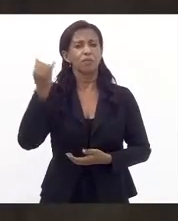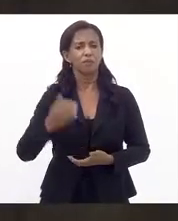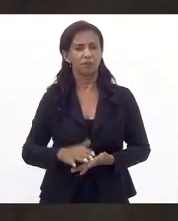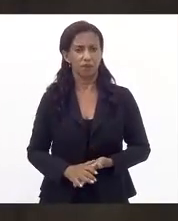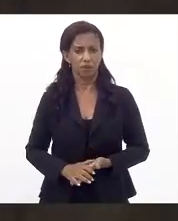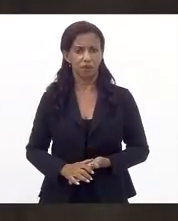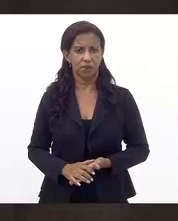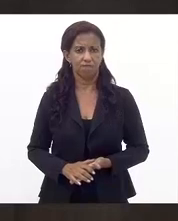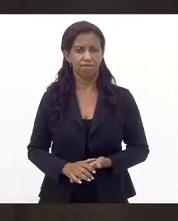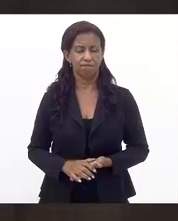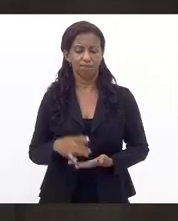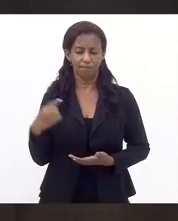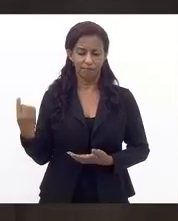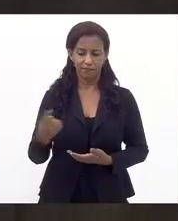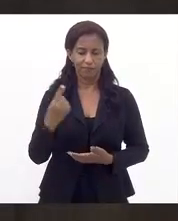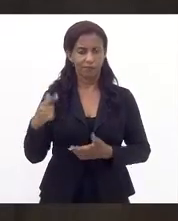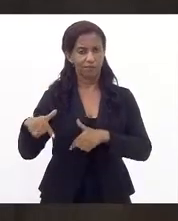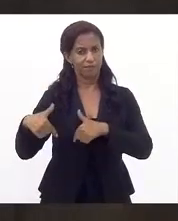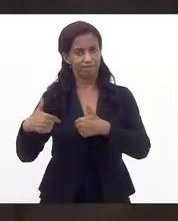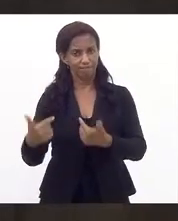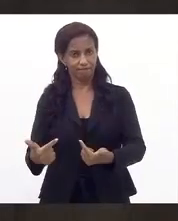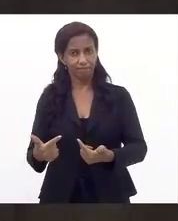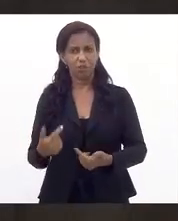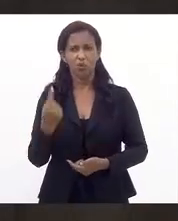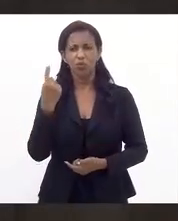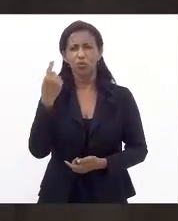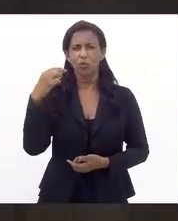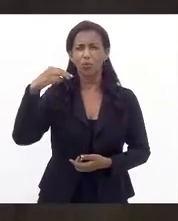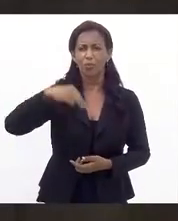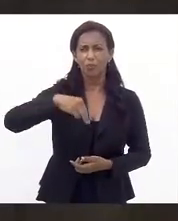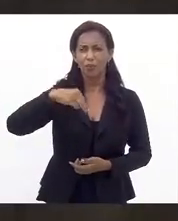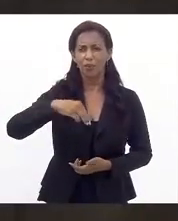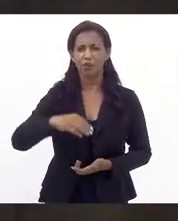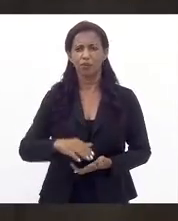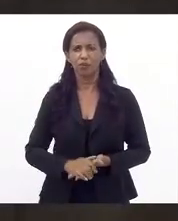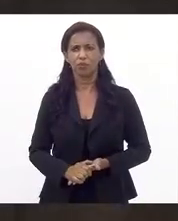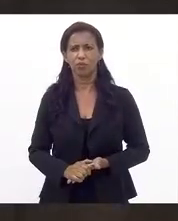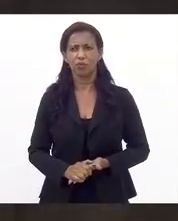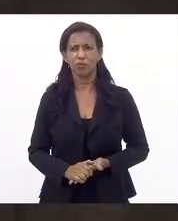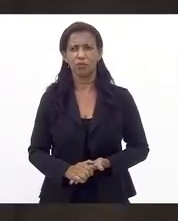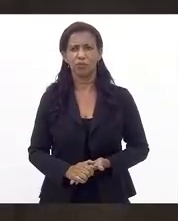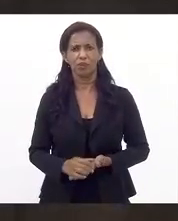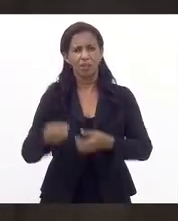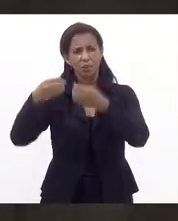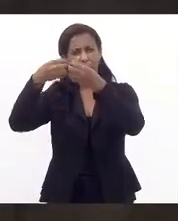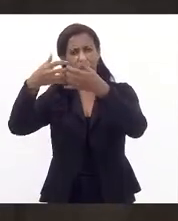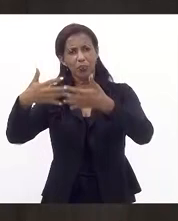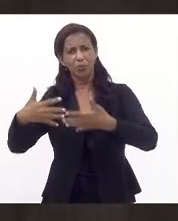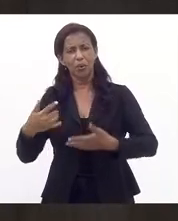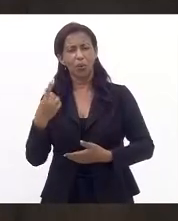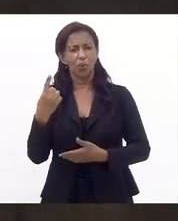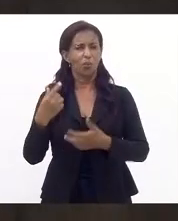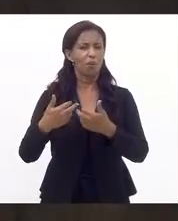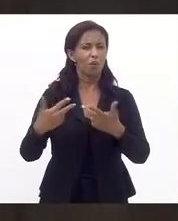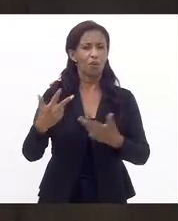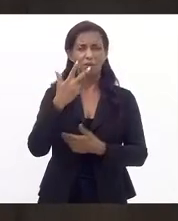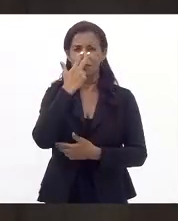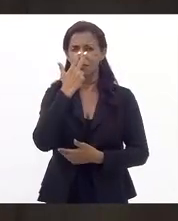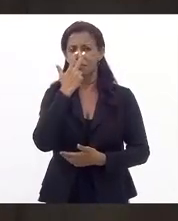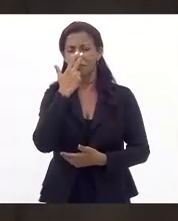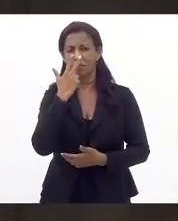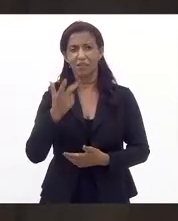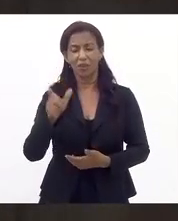da uma situação mostrei de só um minutinho aqui de desmistificar uma coisa que aparece